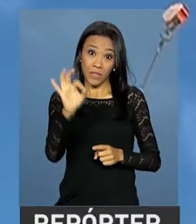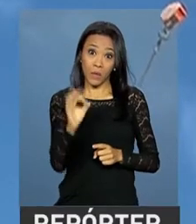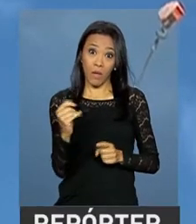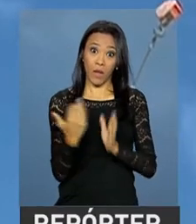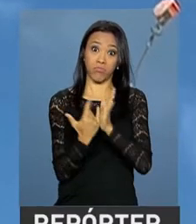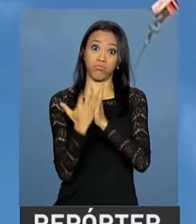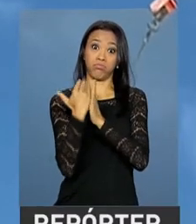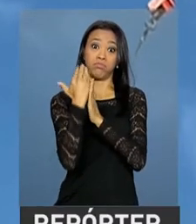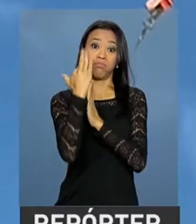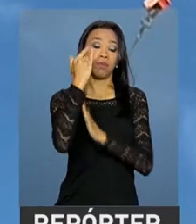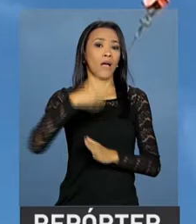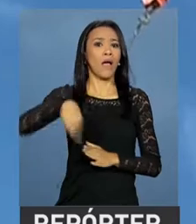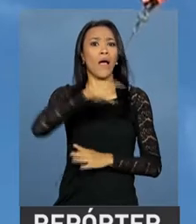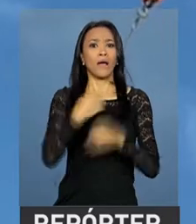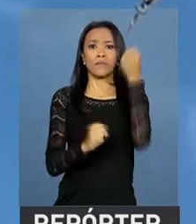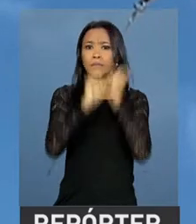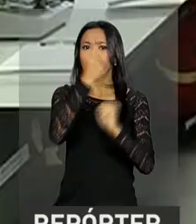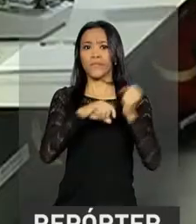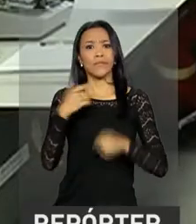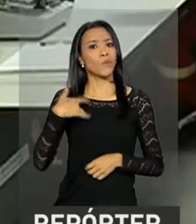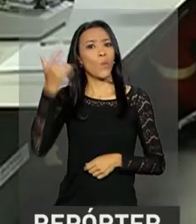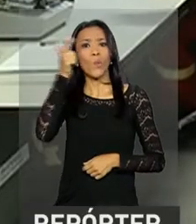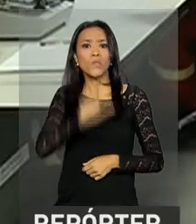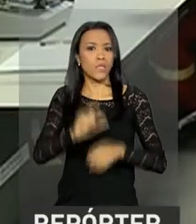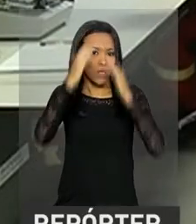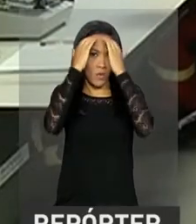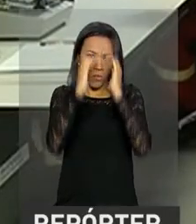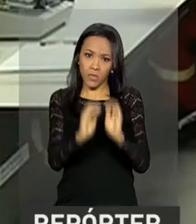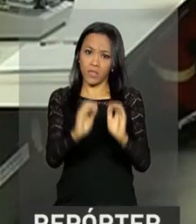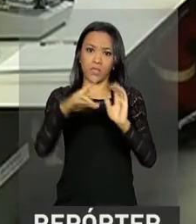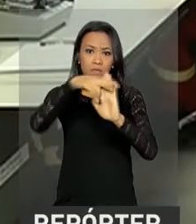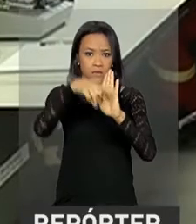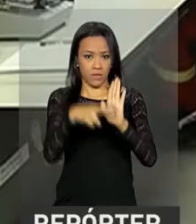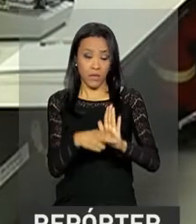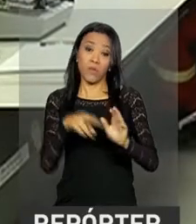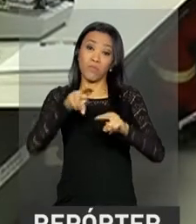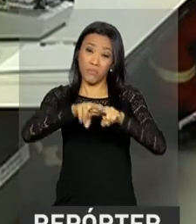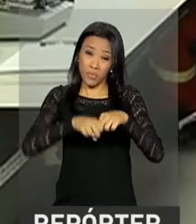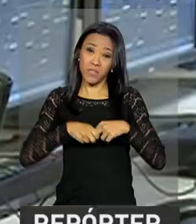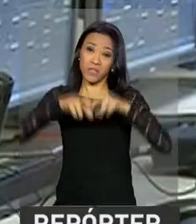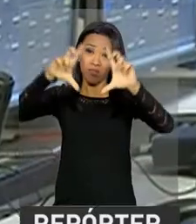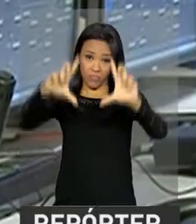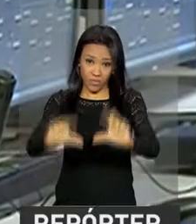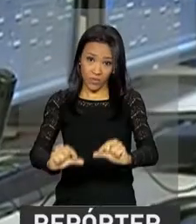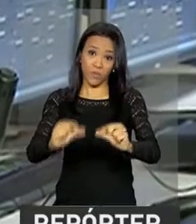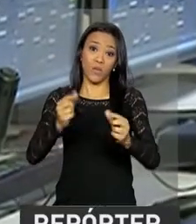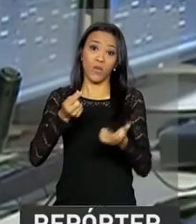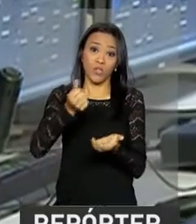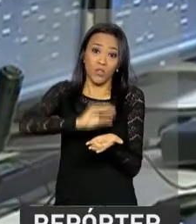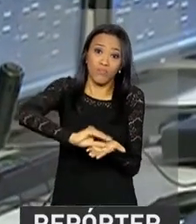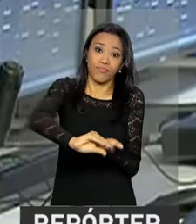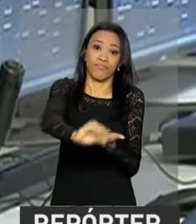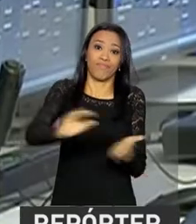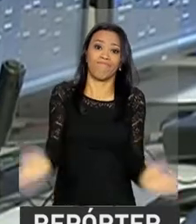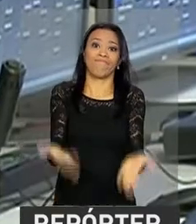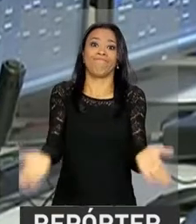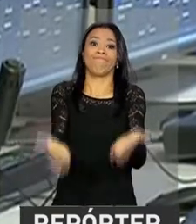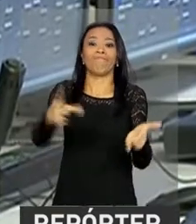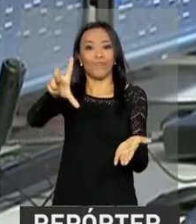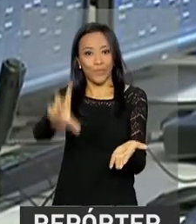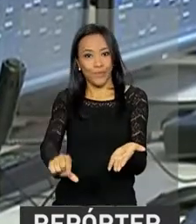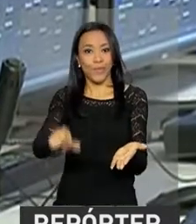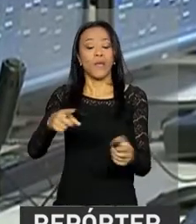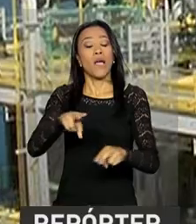empresas não conseguiam cumpri lo e com isso os investimentos caíram a nova política pretende retomar esses